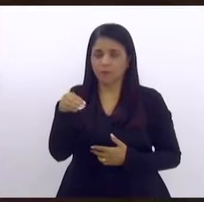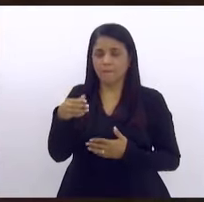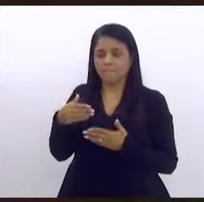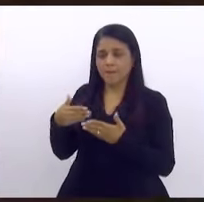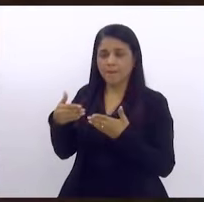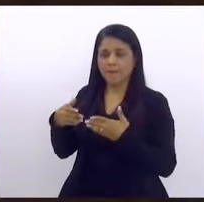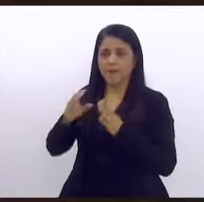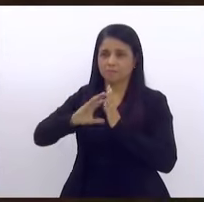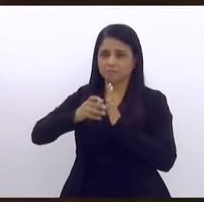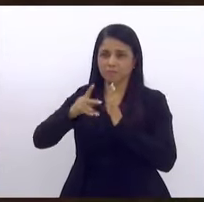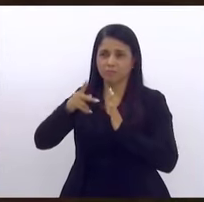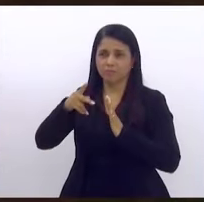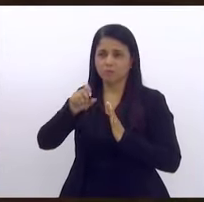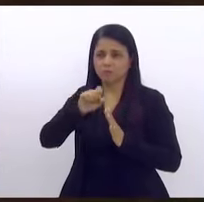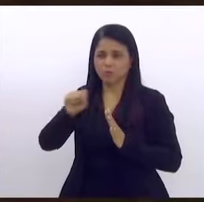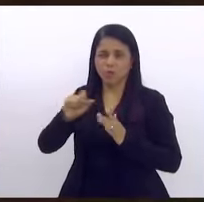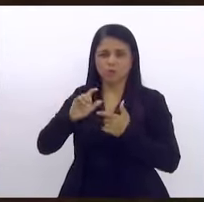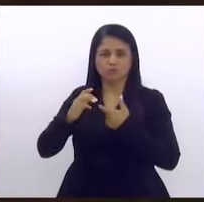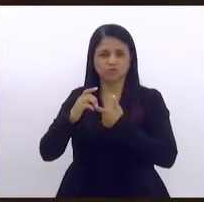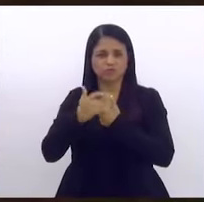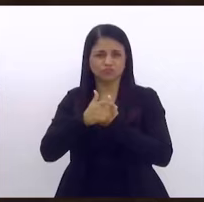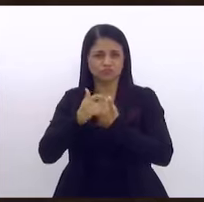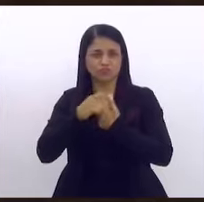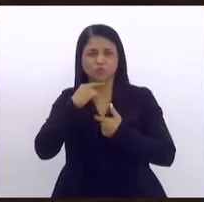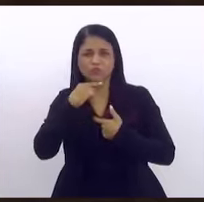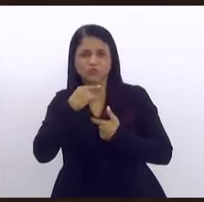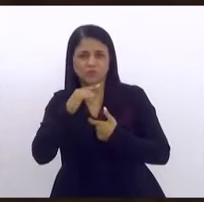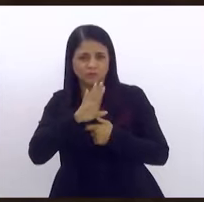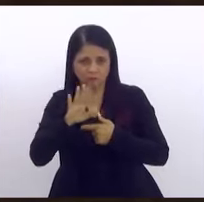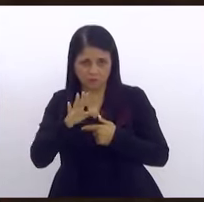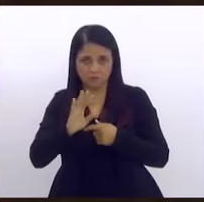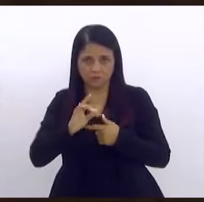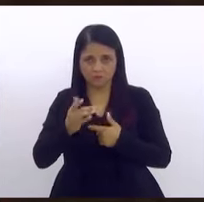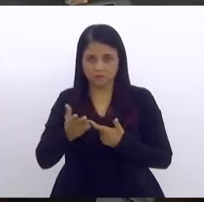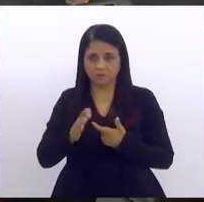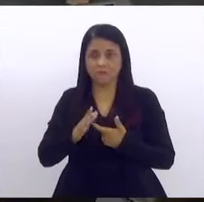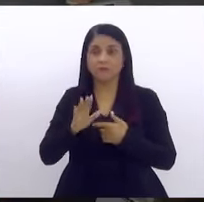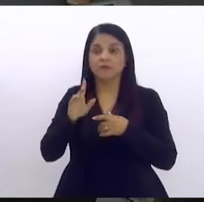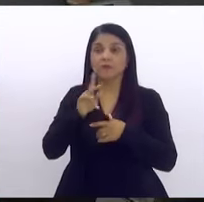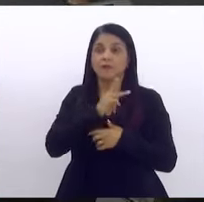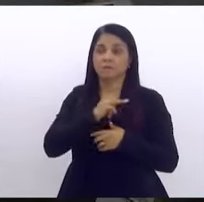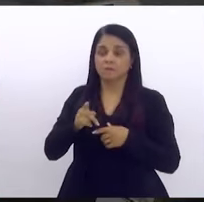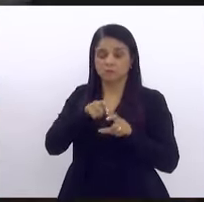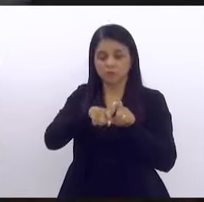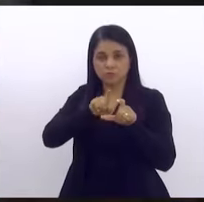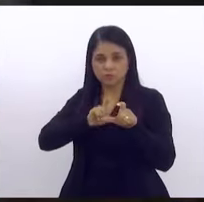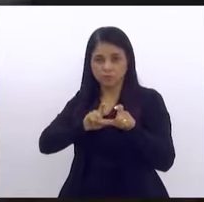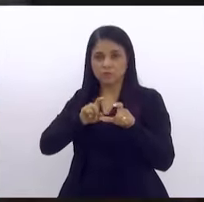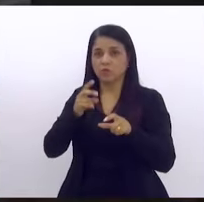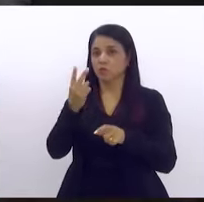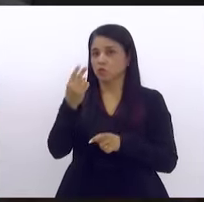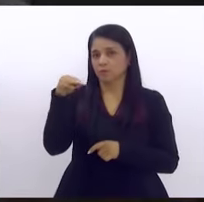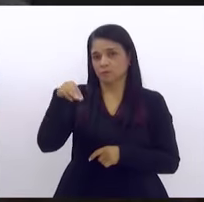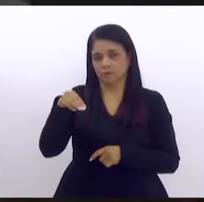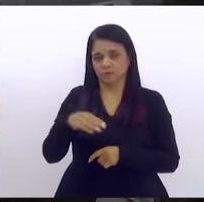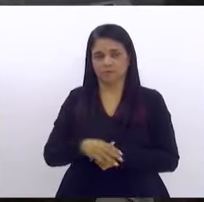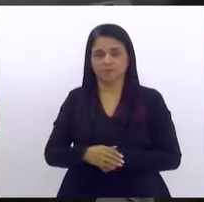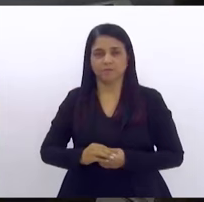pessoal, há uma dúvida aqui de termos, um segundo só para esclarecer. Perfeito. A presidência suspende a sessão por